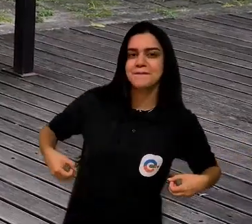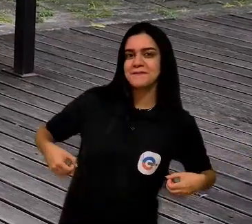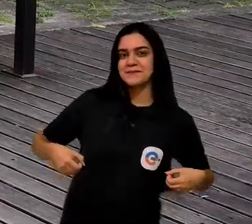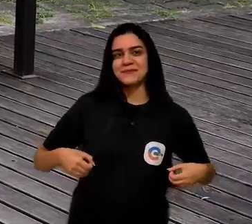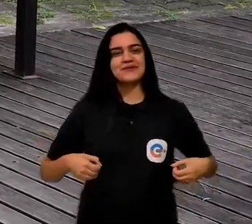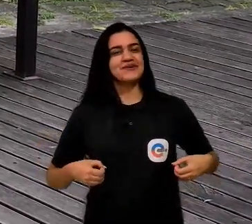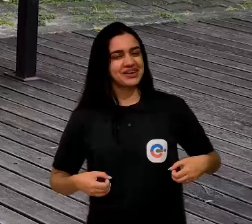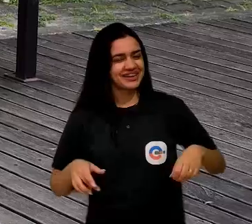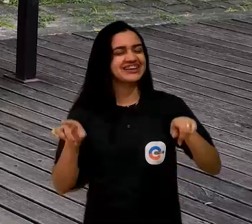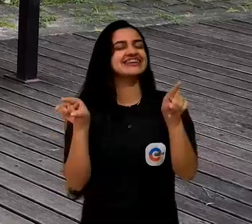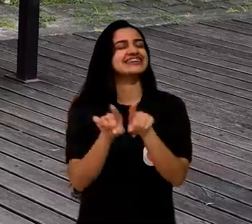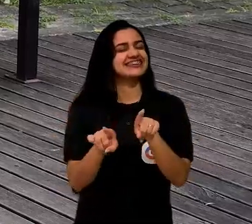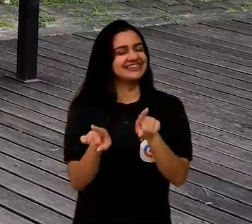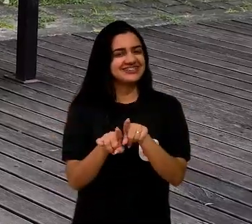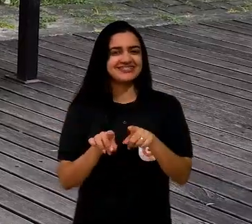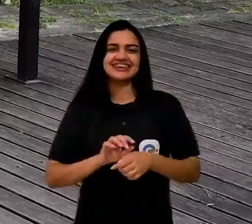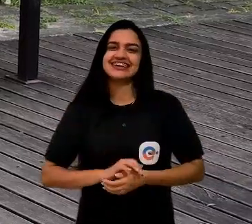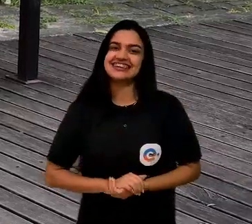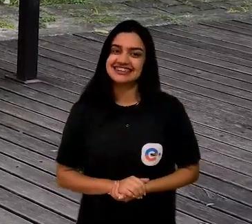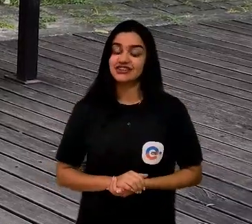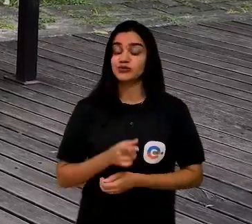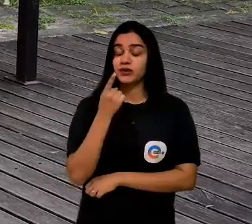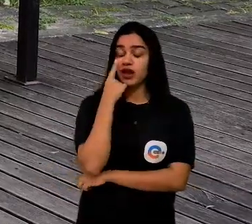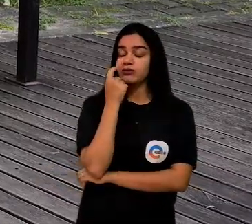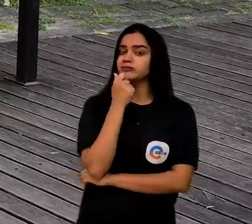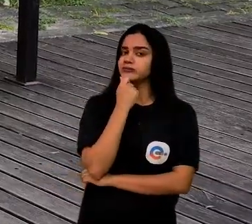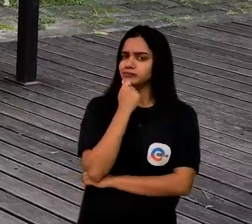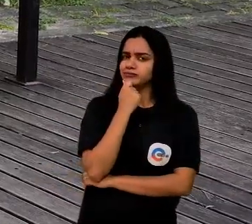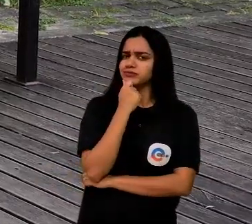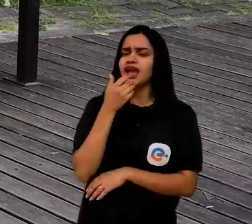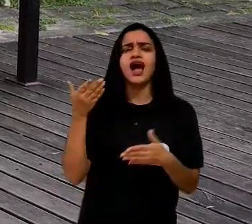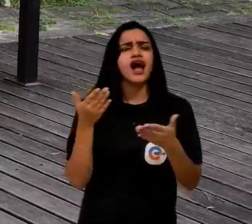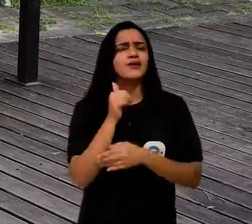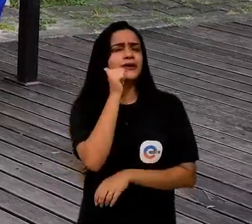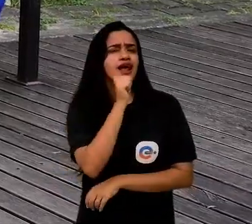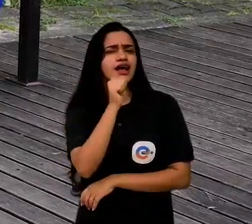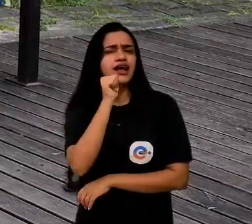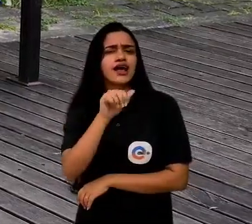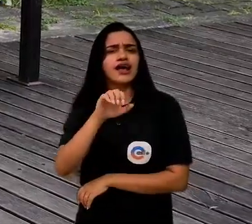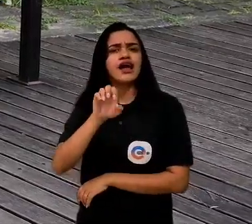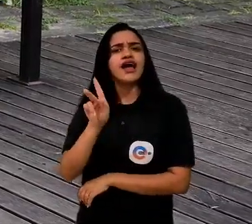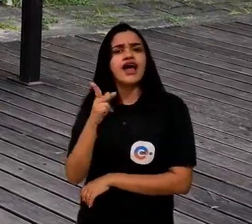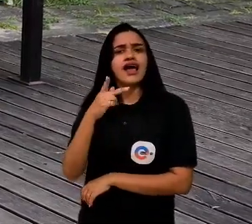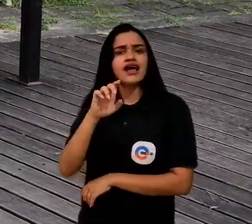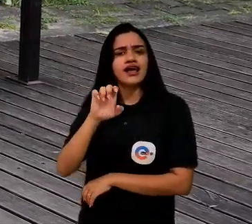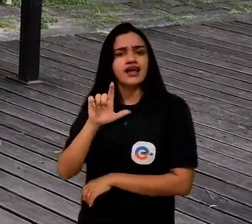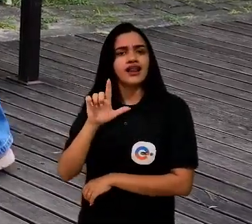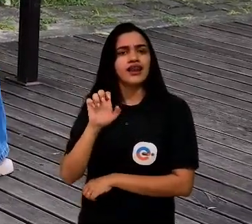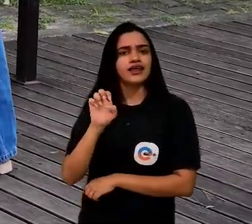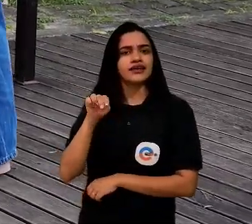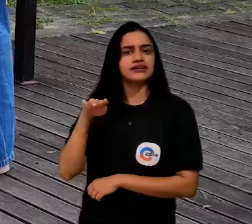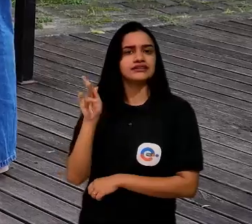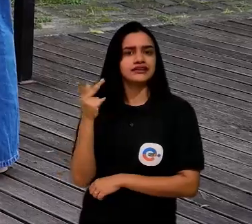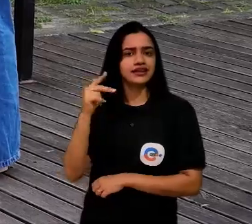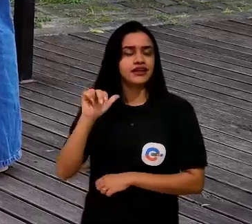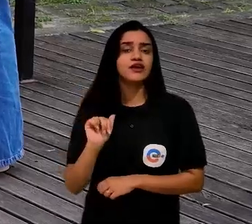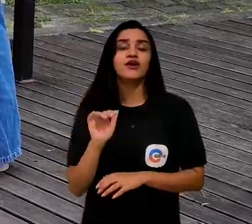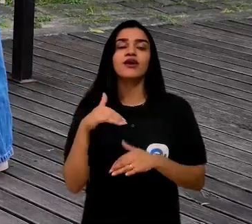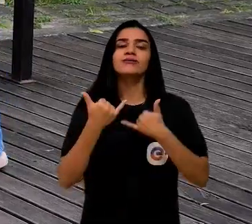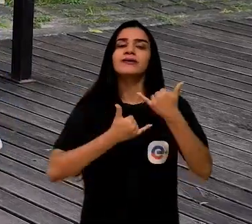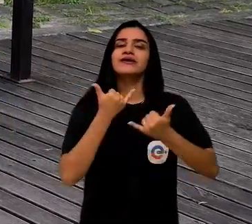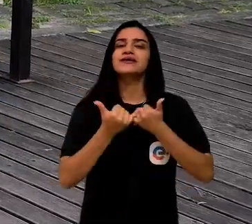também. Eita, deixa eu ver. Heleninha. Eu tenho duas Heleninhas, viu? Heleninha, qual é a sua